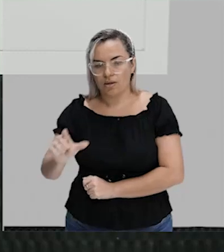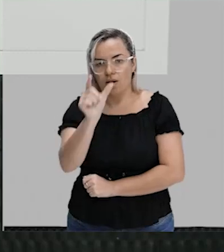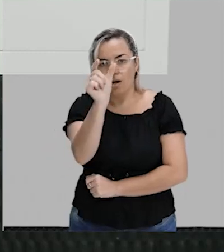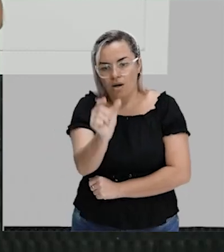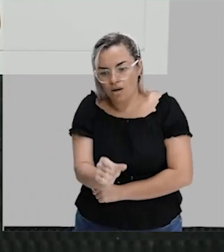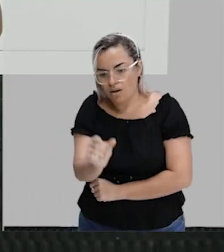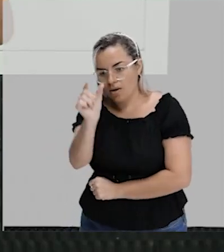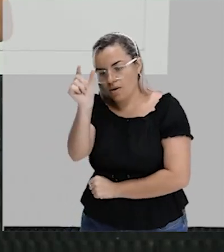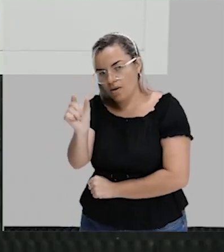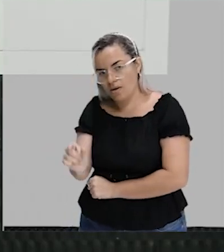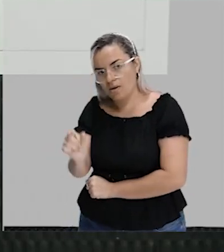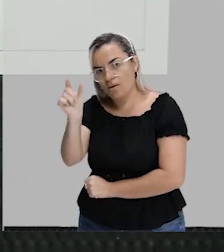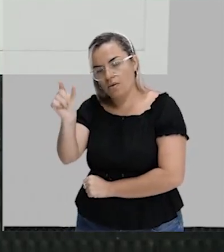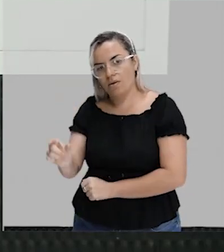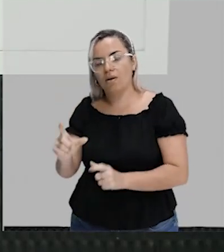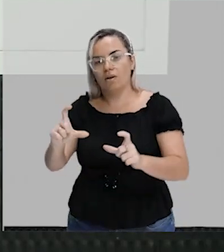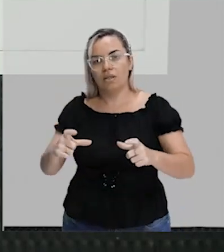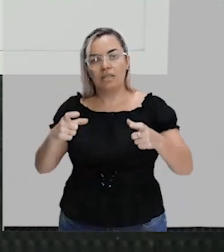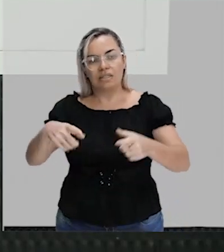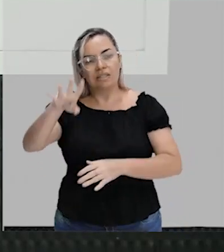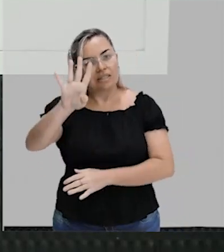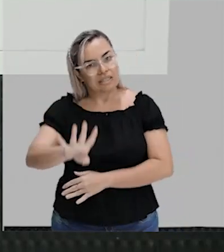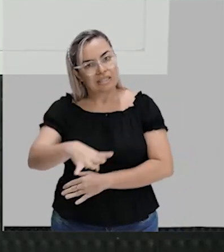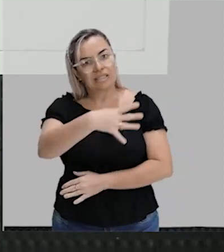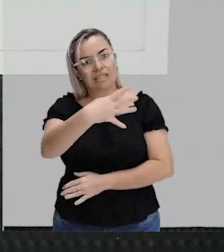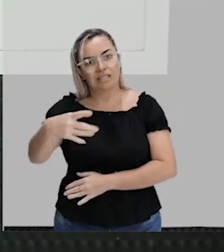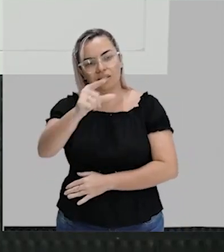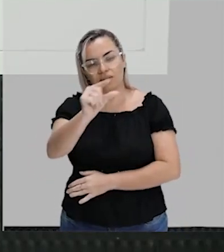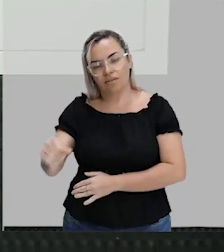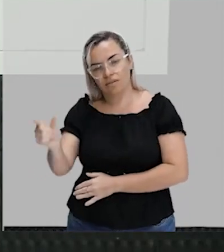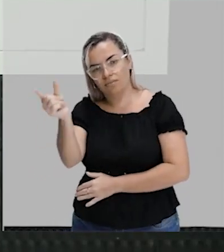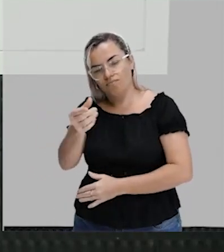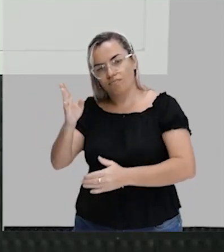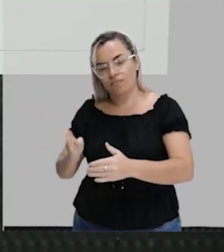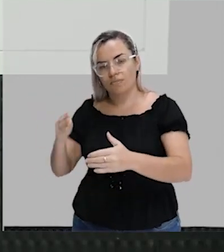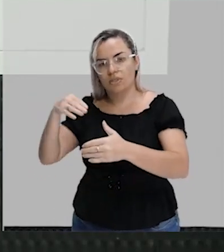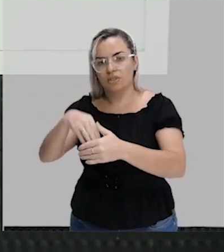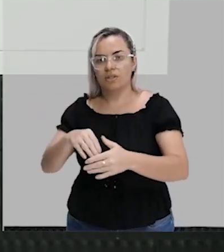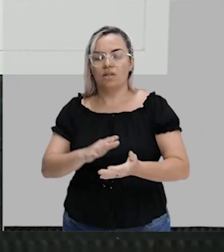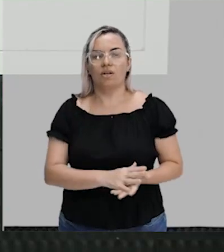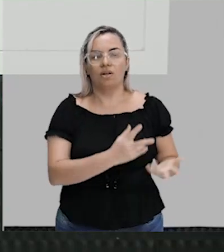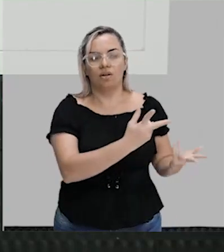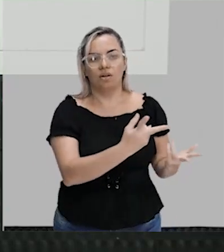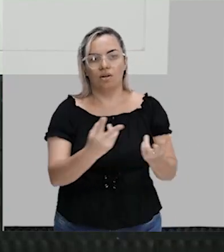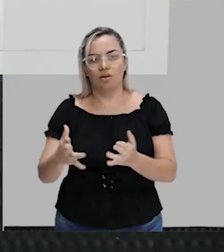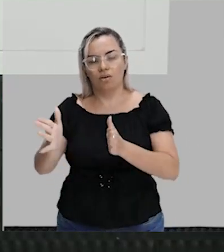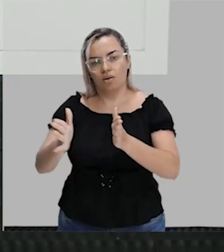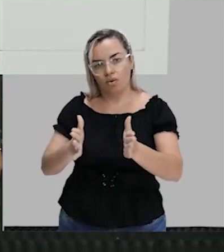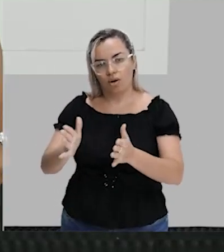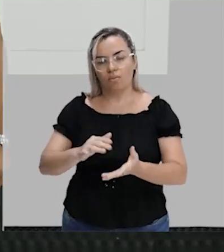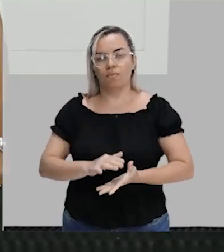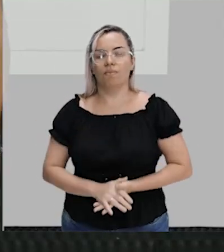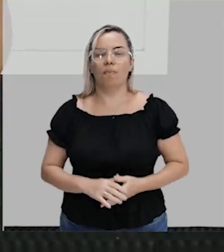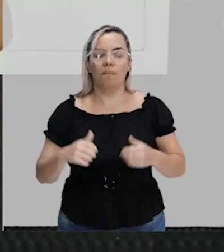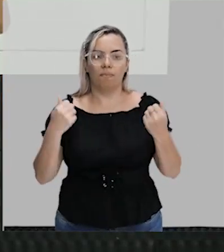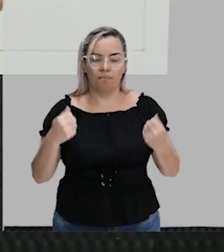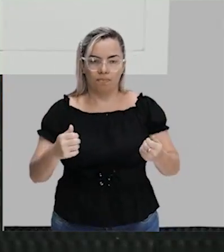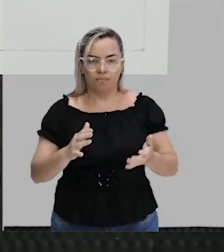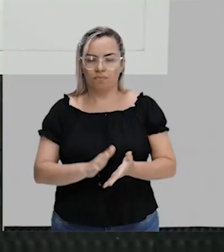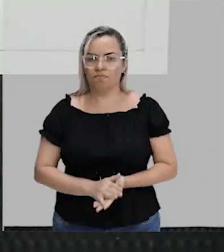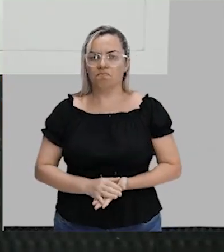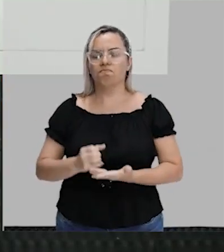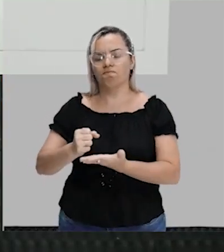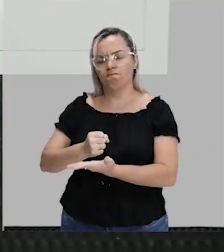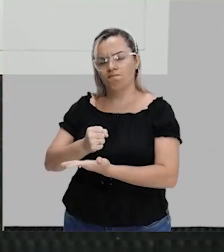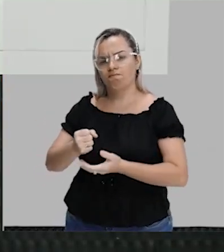Aqui está localizado tá então os elementos de mesma ordem tem que ser igual tá então